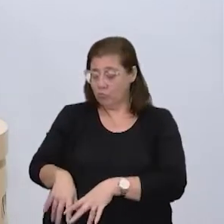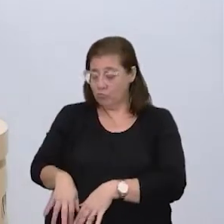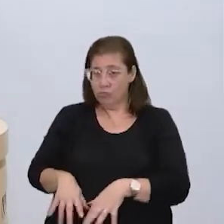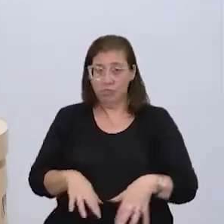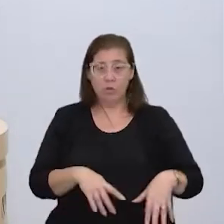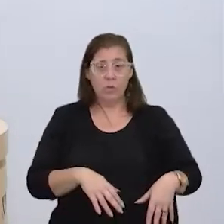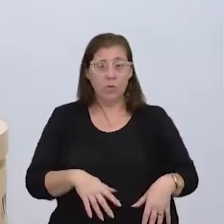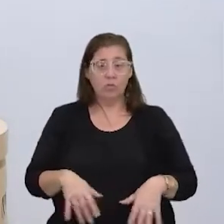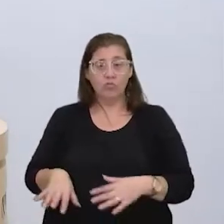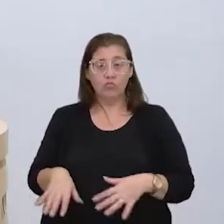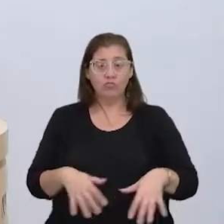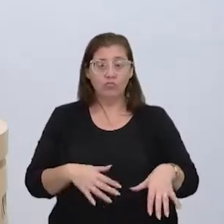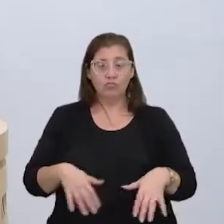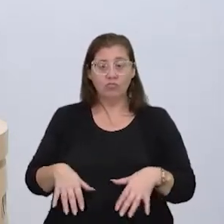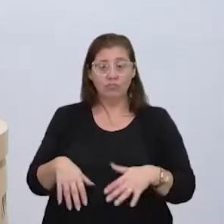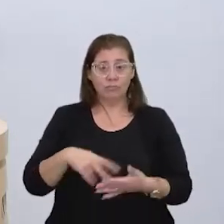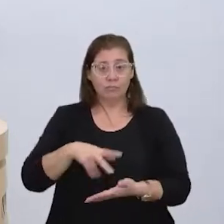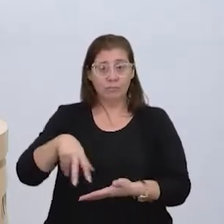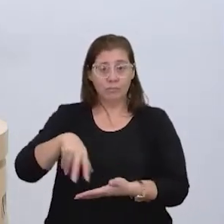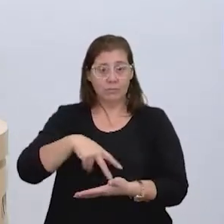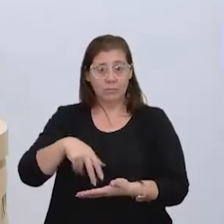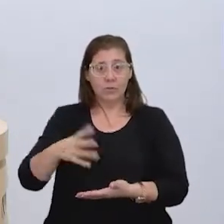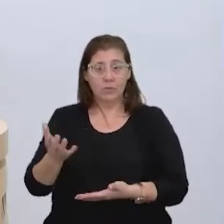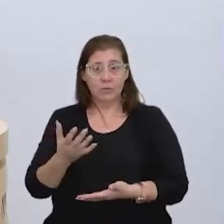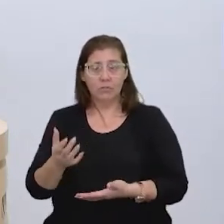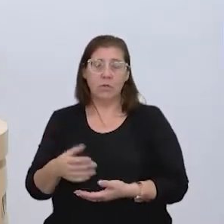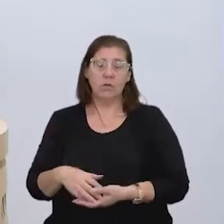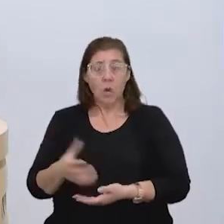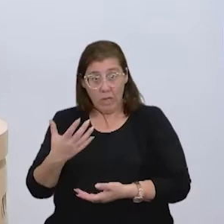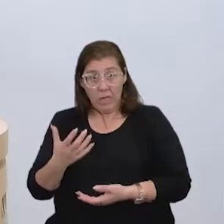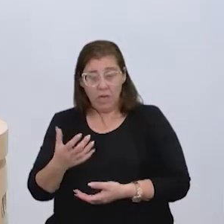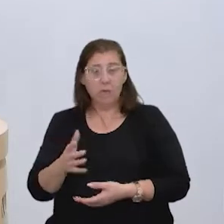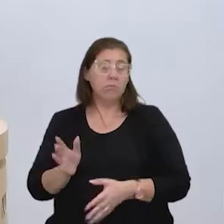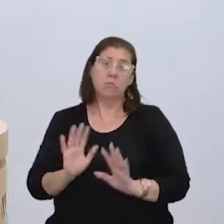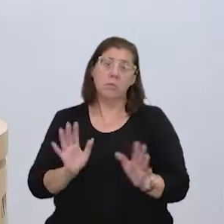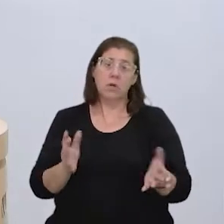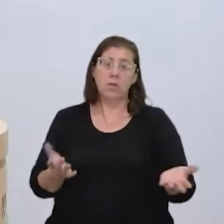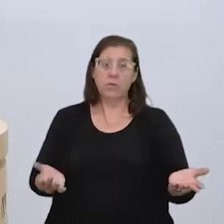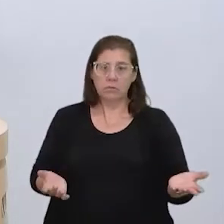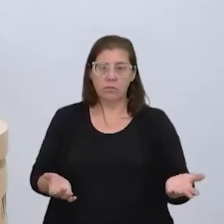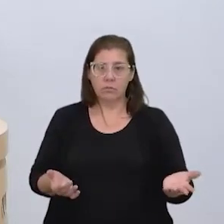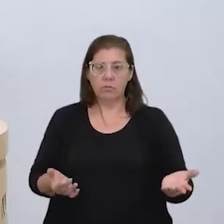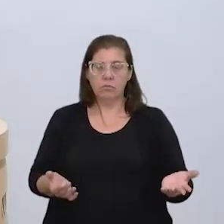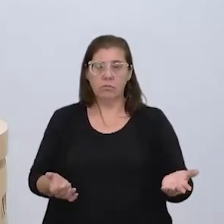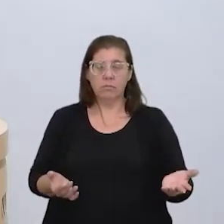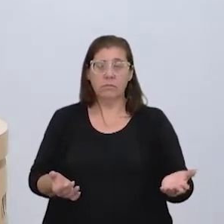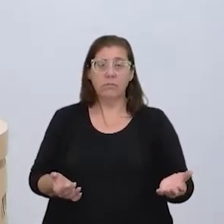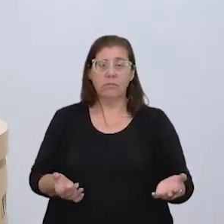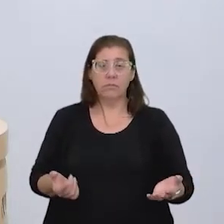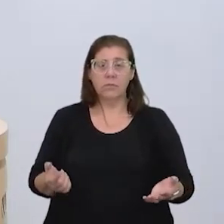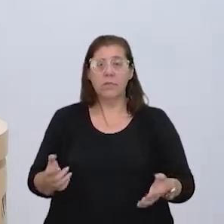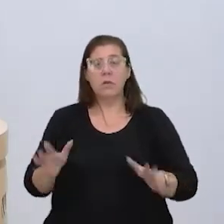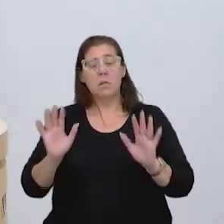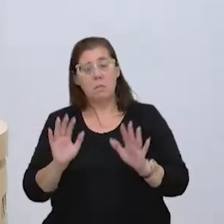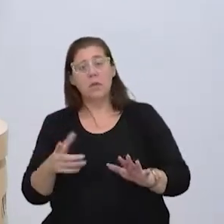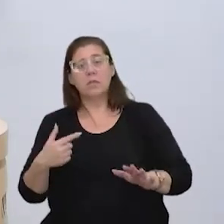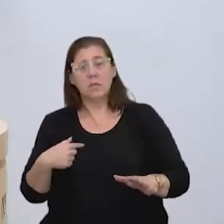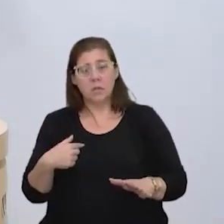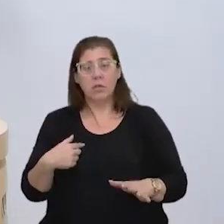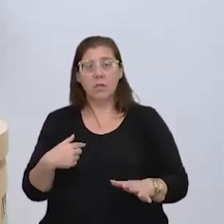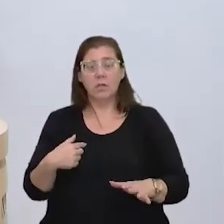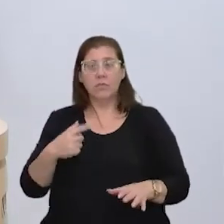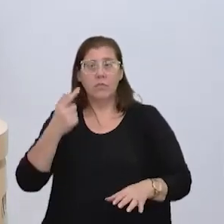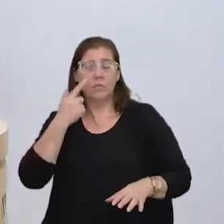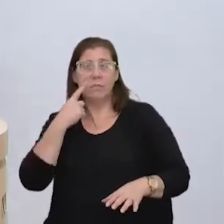moedinhas chacoalhando. Eu falei, eu quero ser essa pessoa. Eu queria, obviamente não. De fato, não. Mas me